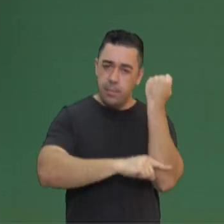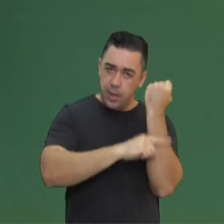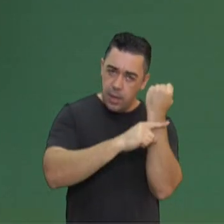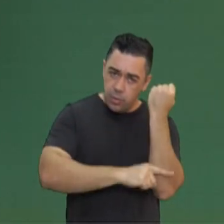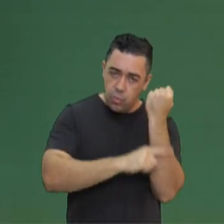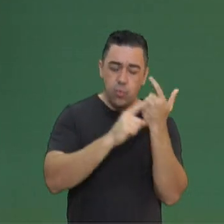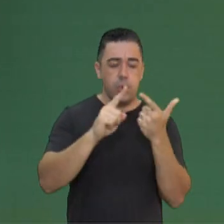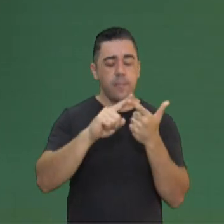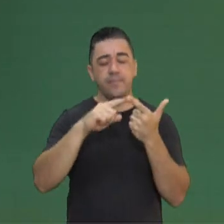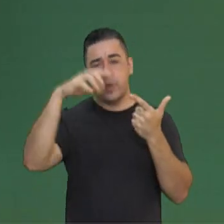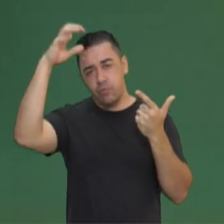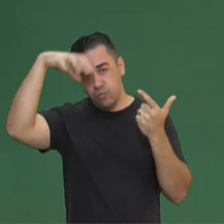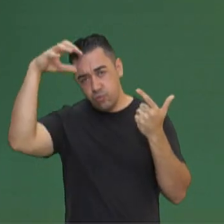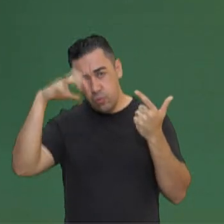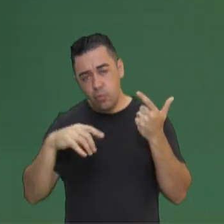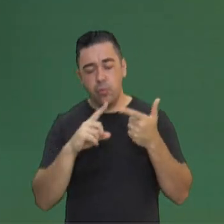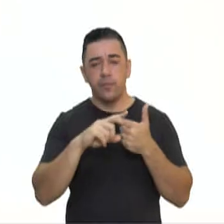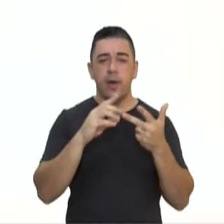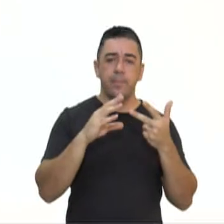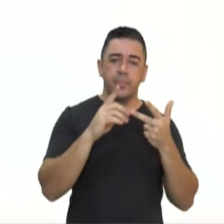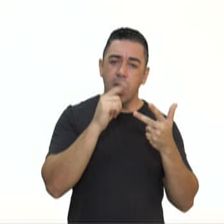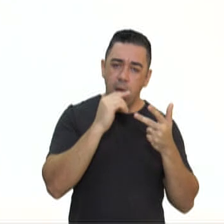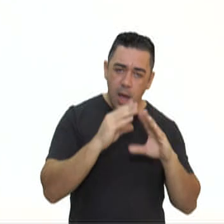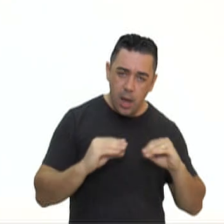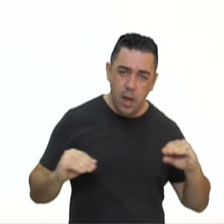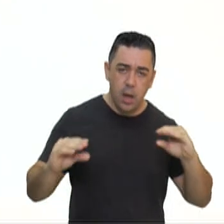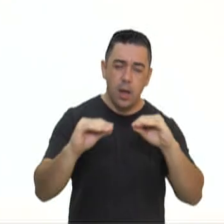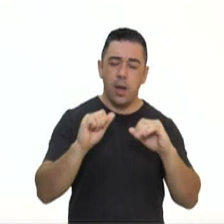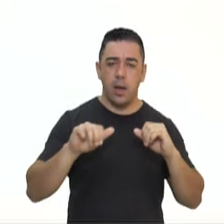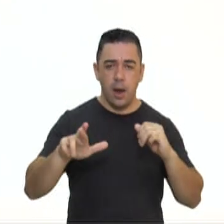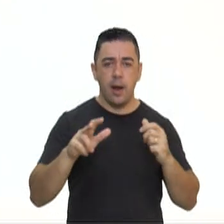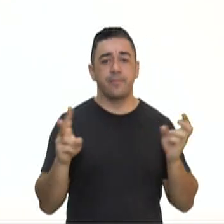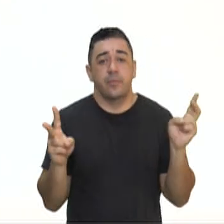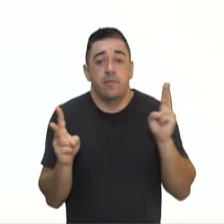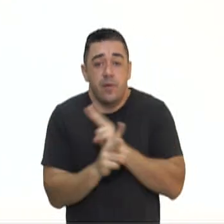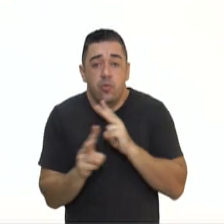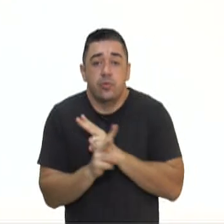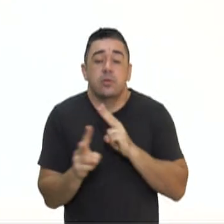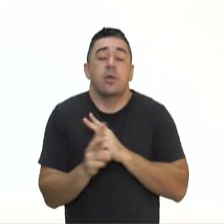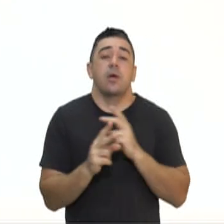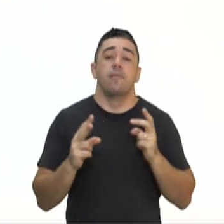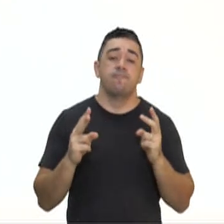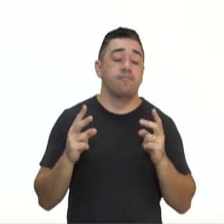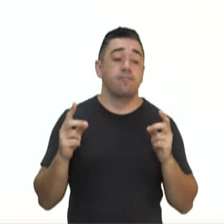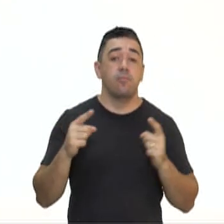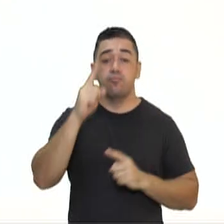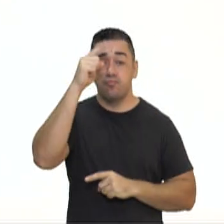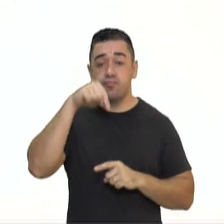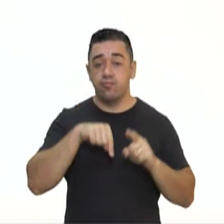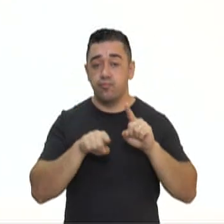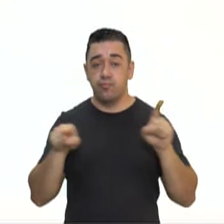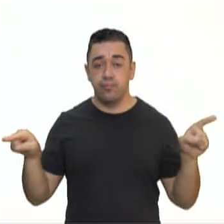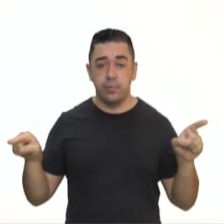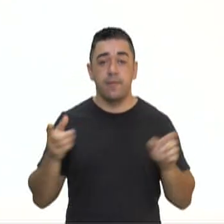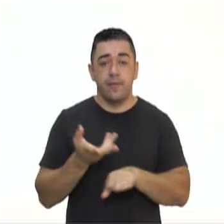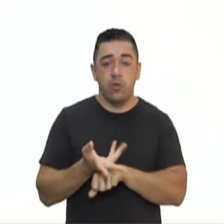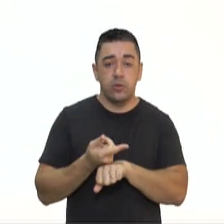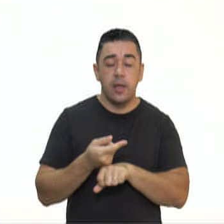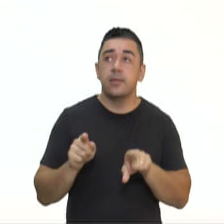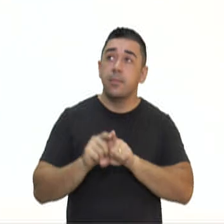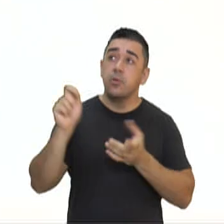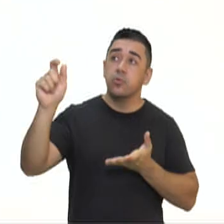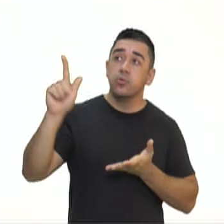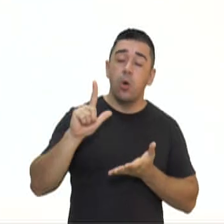a precipitação, a umidade do ar, a velocidade, né, e direção dos ventos e a radiação